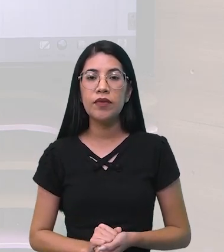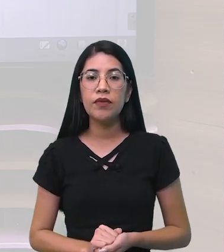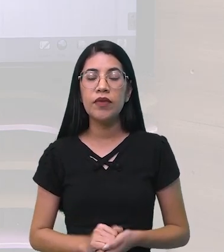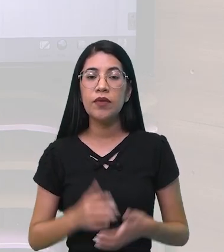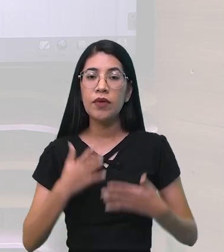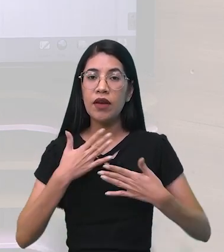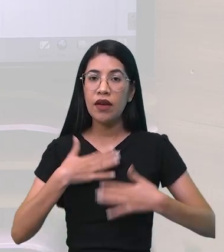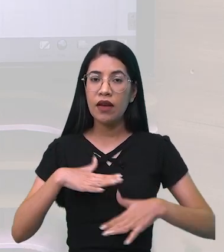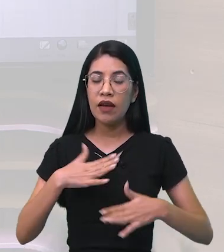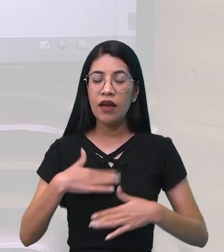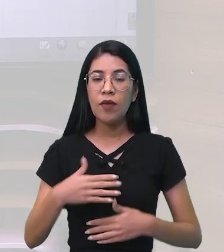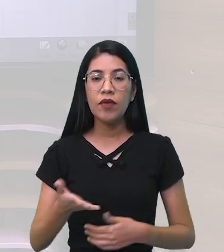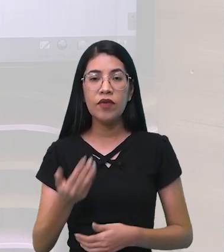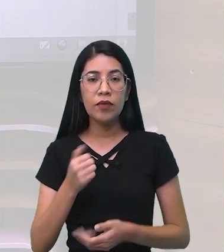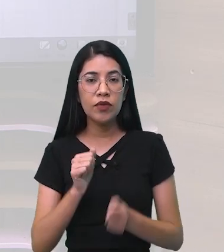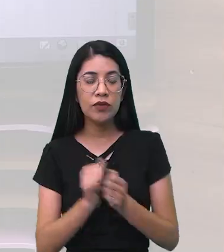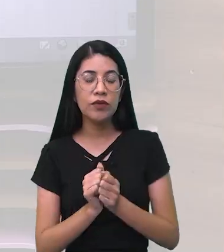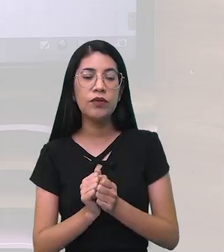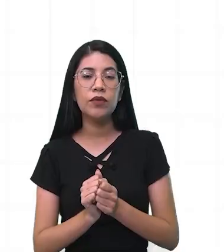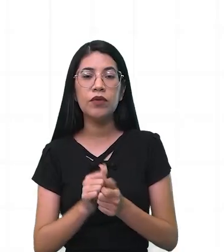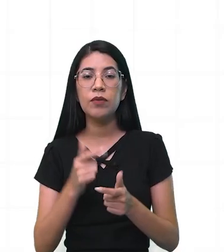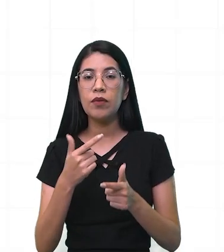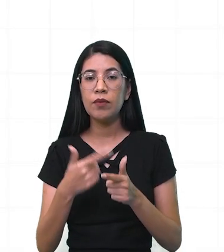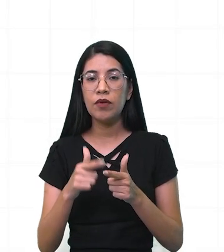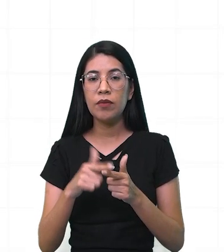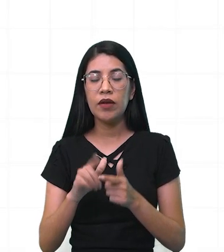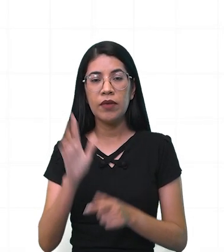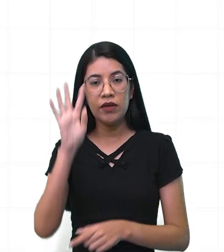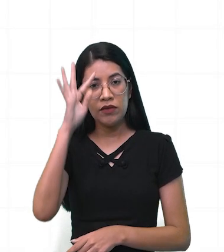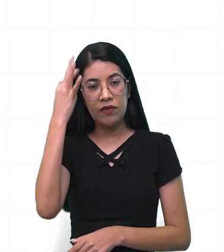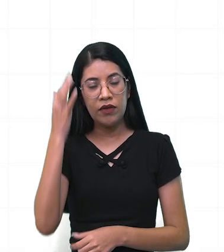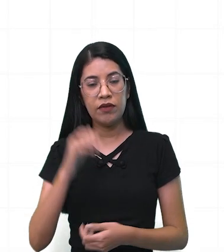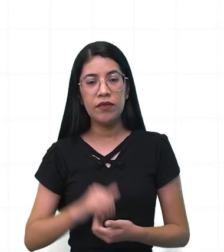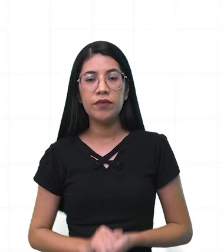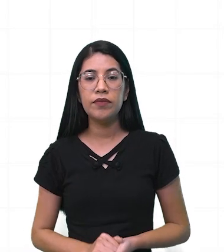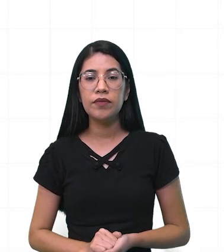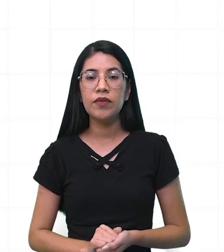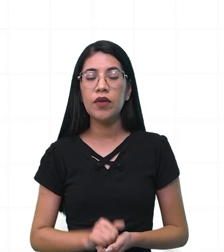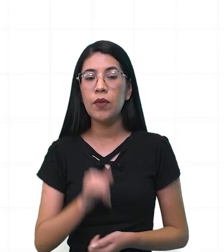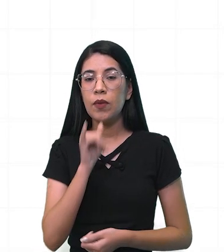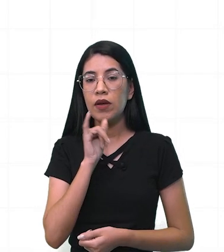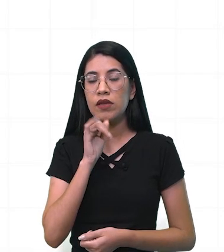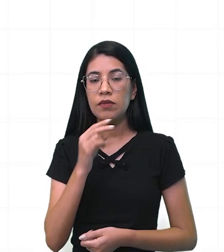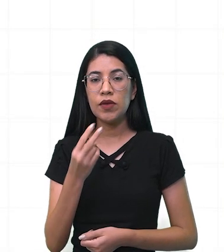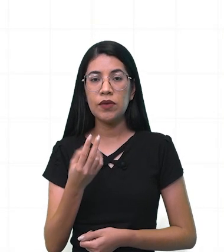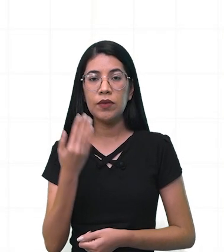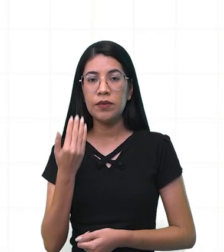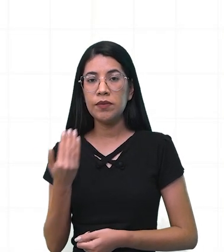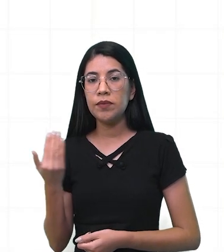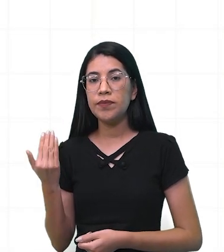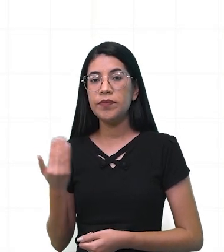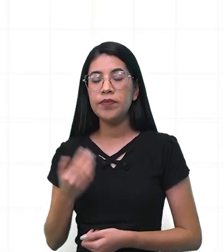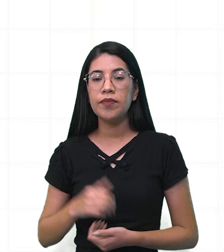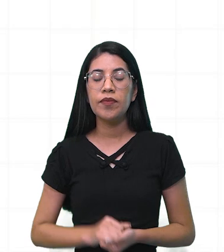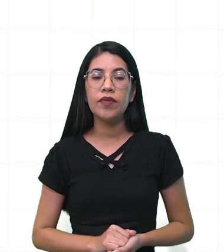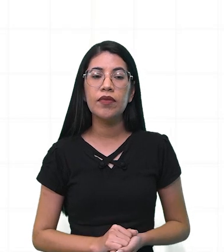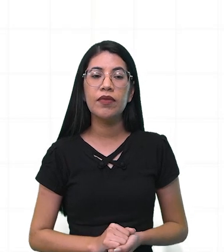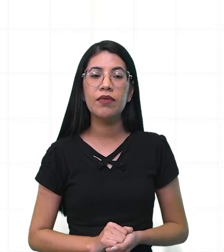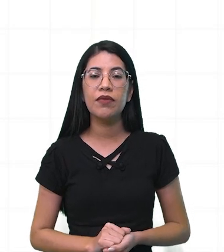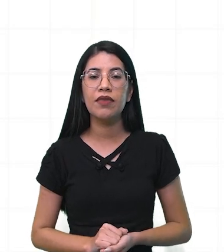respira aí e vamos à nossa próxima situação. Situação número 2. Na nossa tela, diz assim, observe.